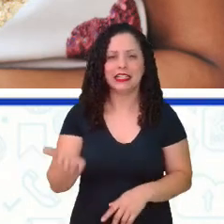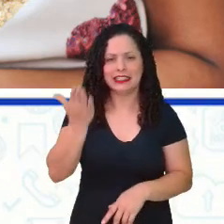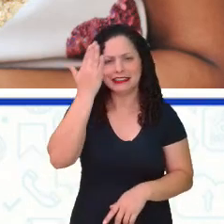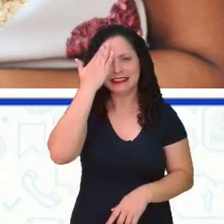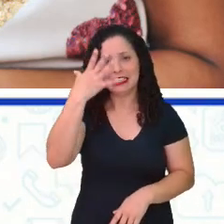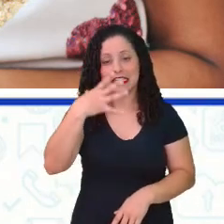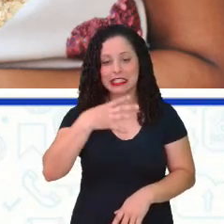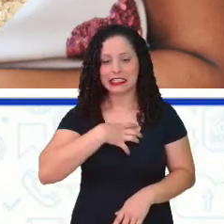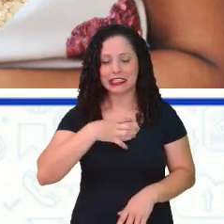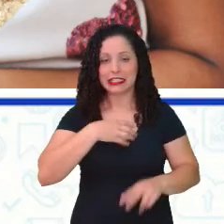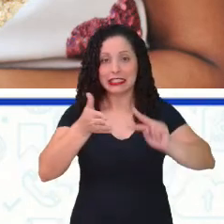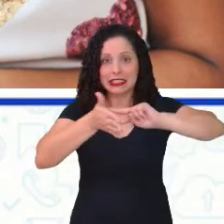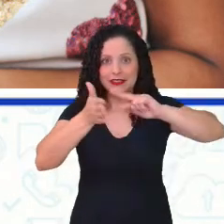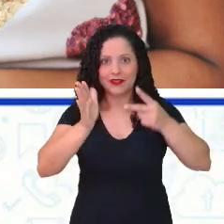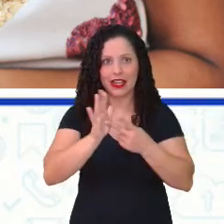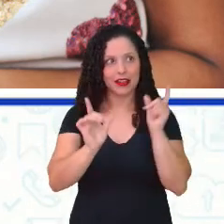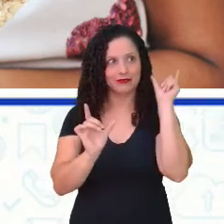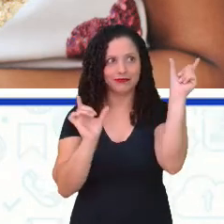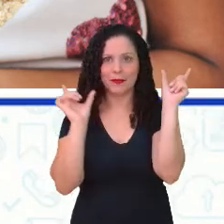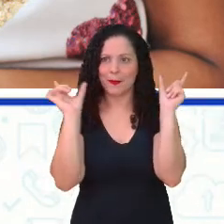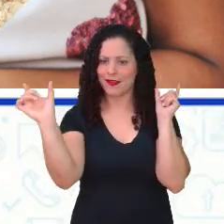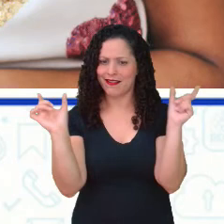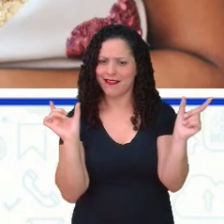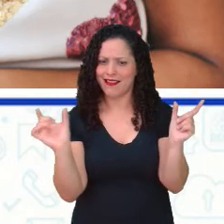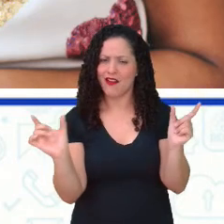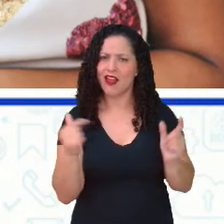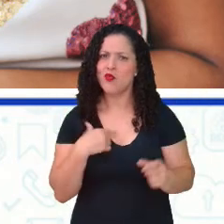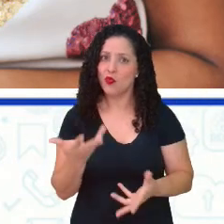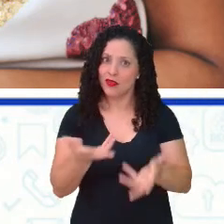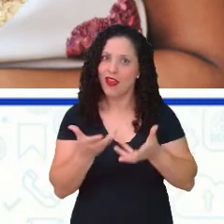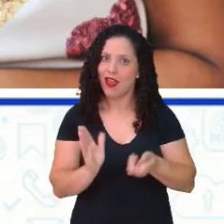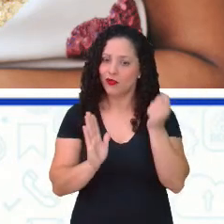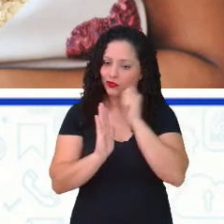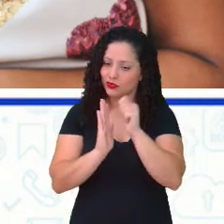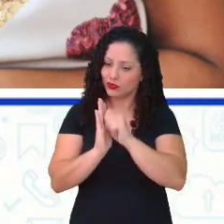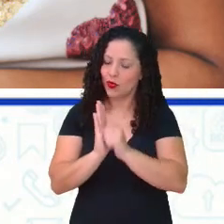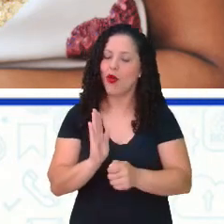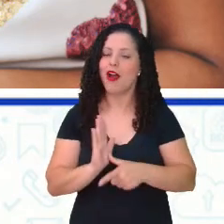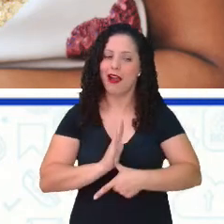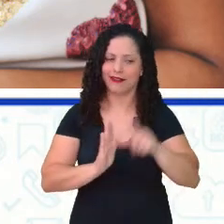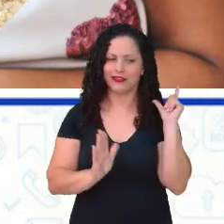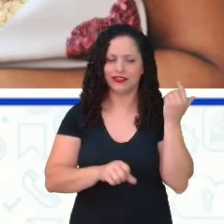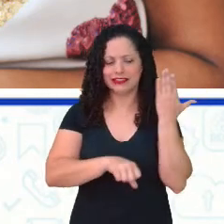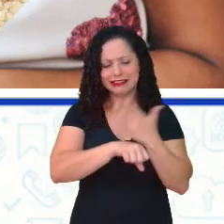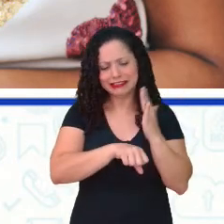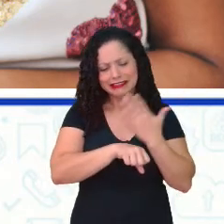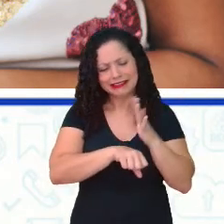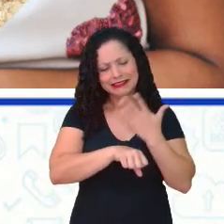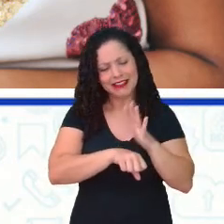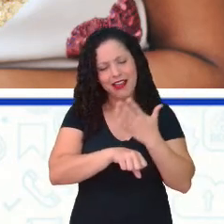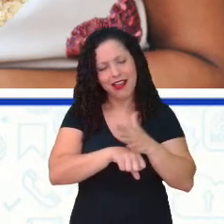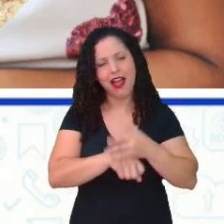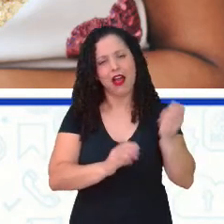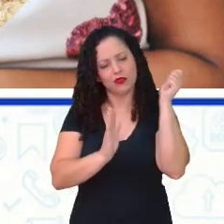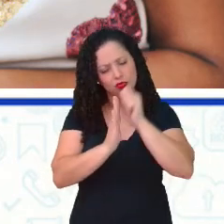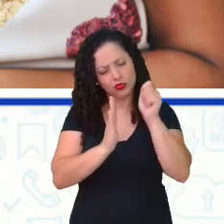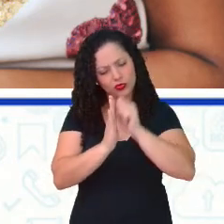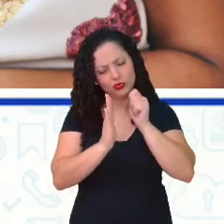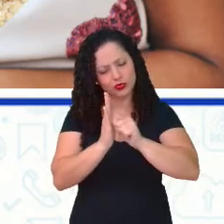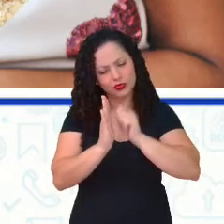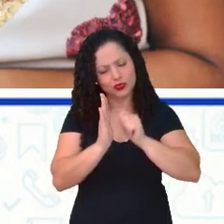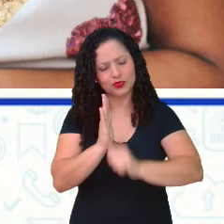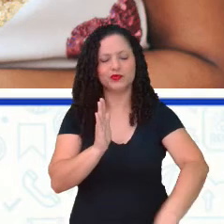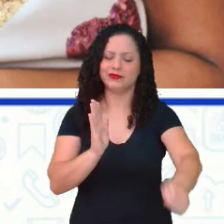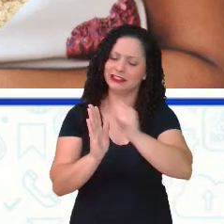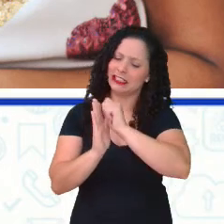Como escritora, ela diz, se eu quero ser escritora, eu vou treinar, eu vou escrever. Eu vou reescrever esse texto.